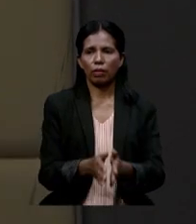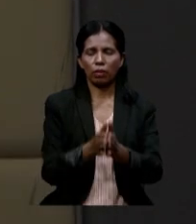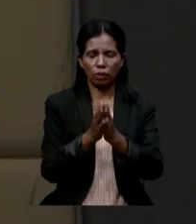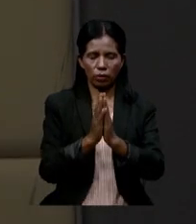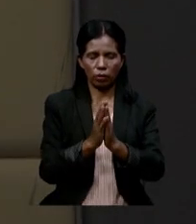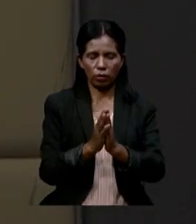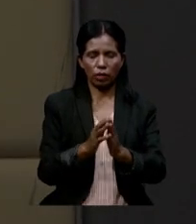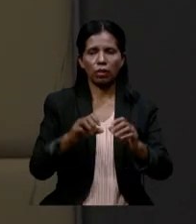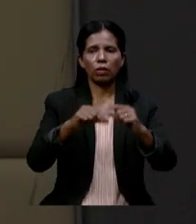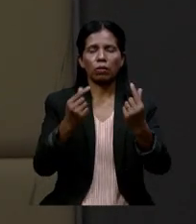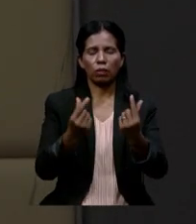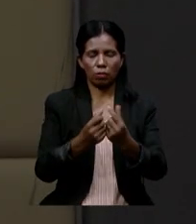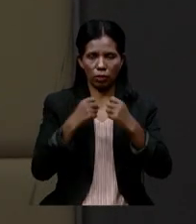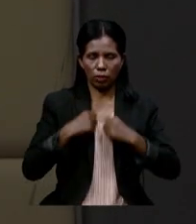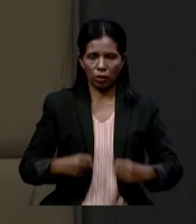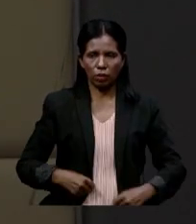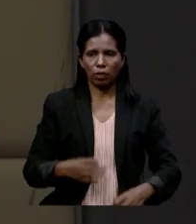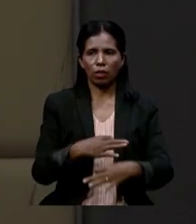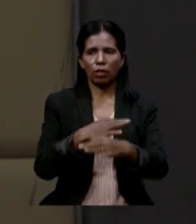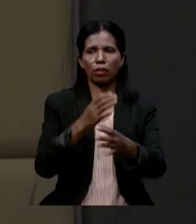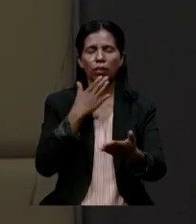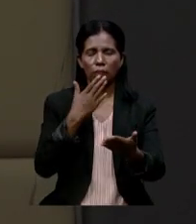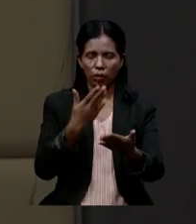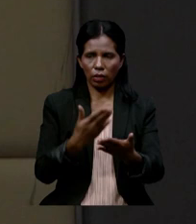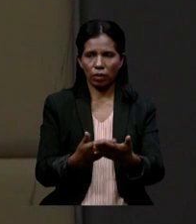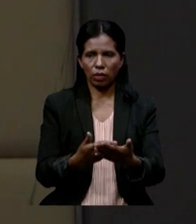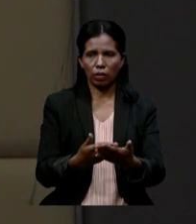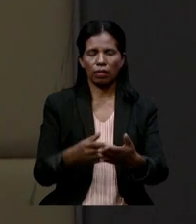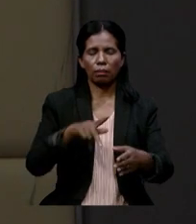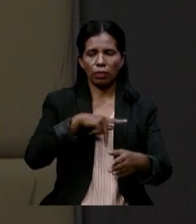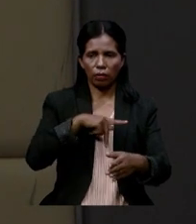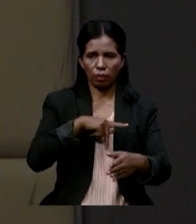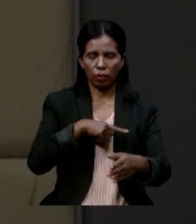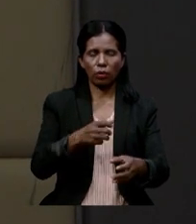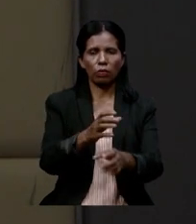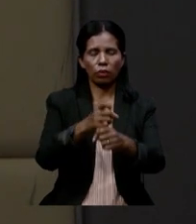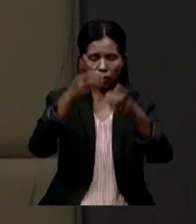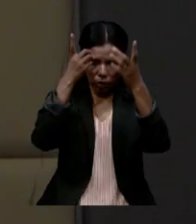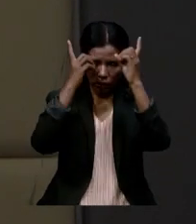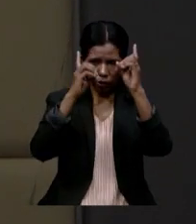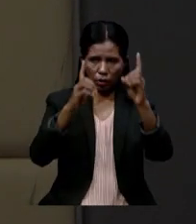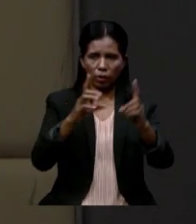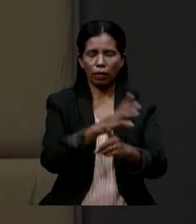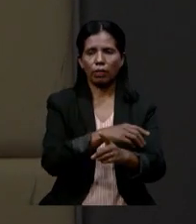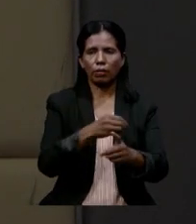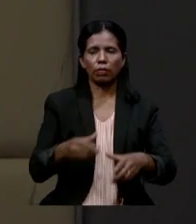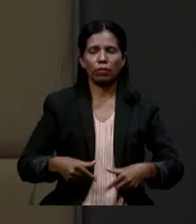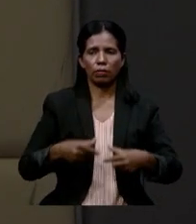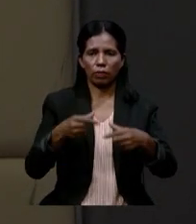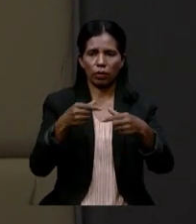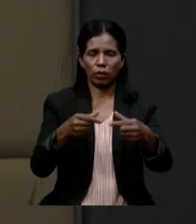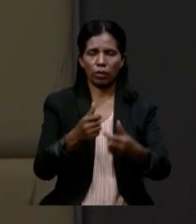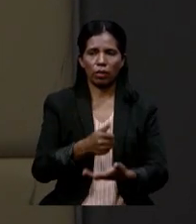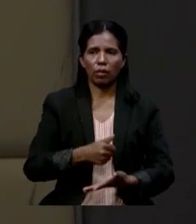saúde, a dia de prestação do bem seguro, privado, não confidencial. Pode possibilita, não